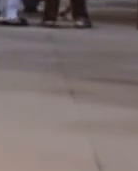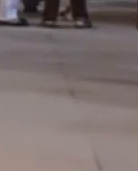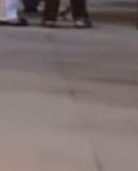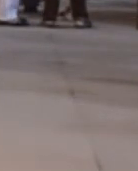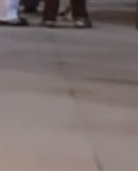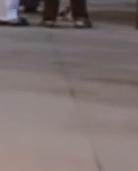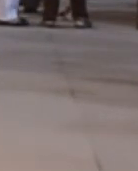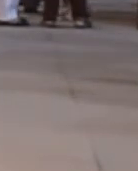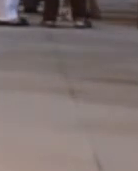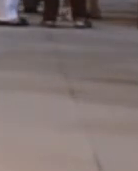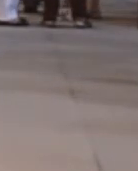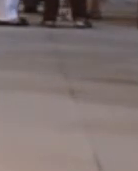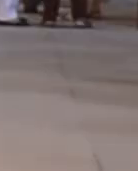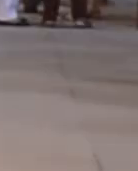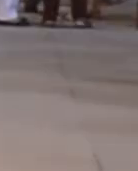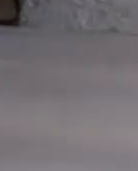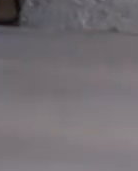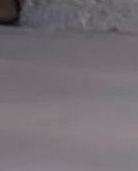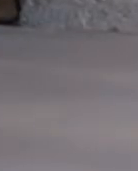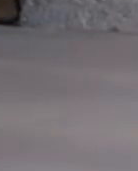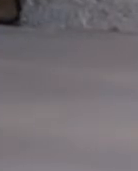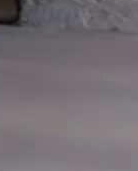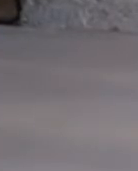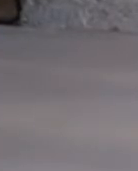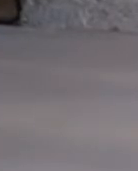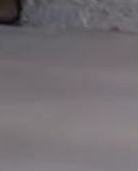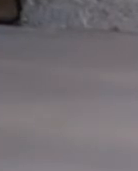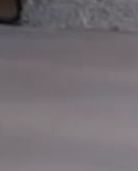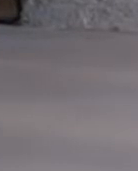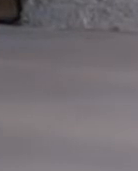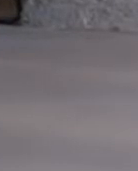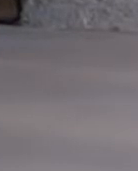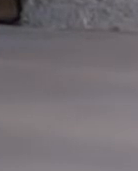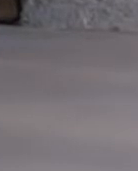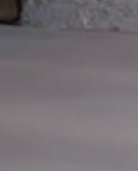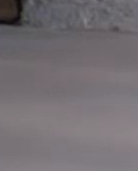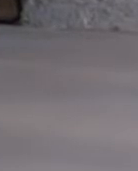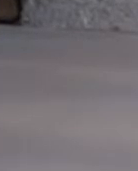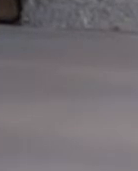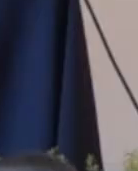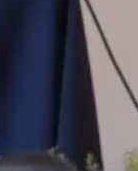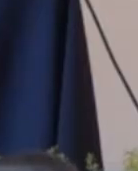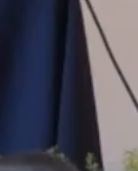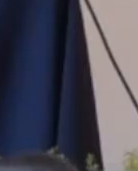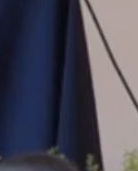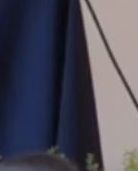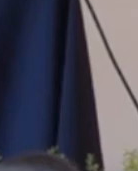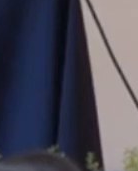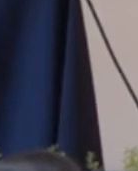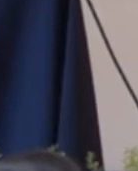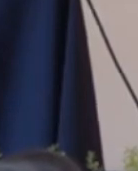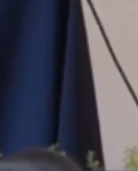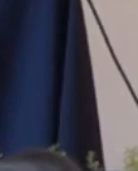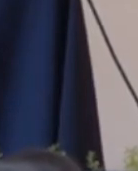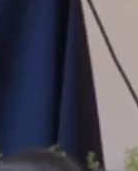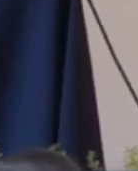do Francisco. Procurei integrar-me neste movimento. Ordenado em 1965, Dom Manuel Pelino é um